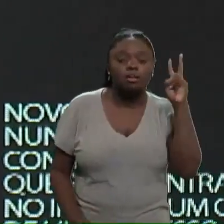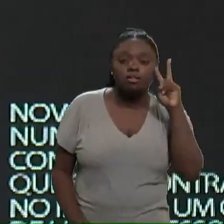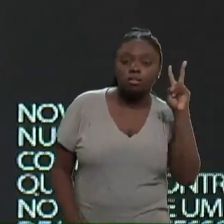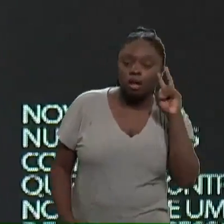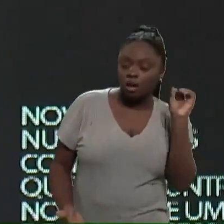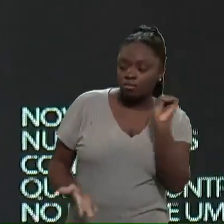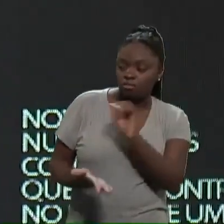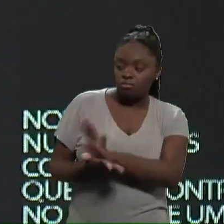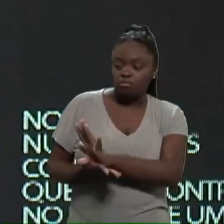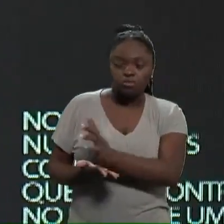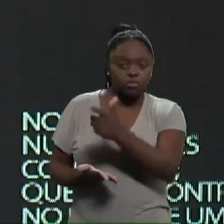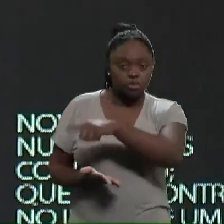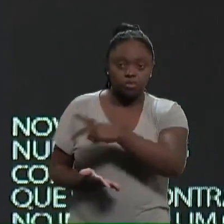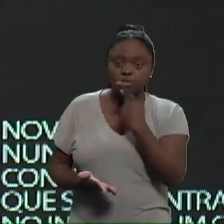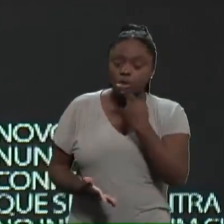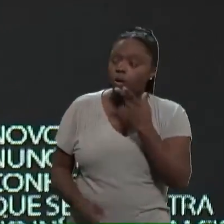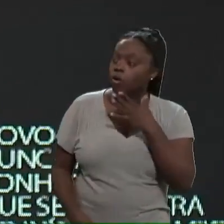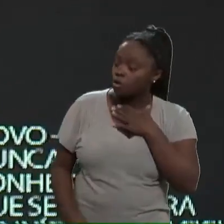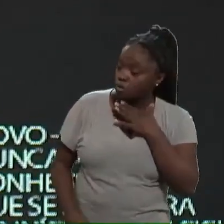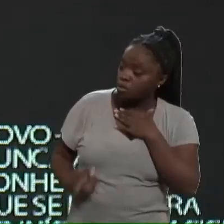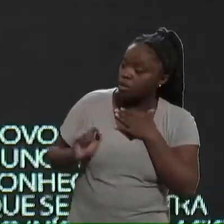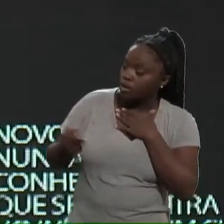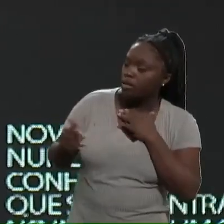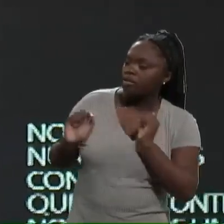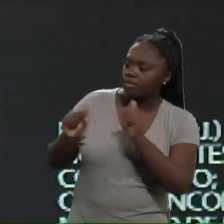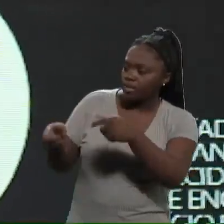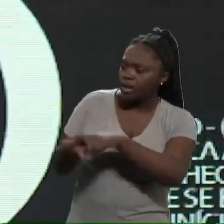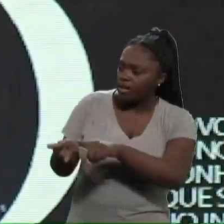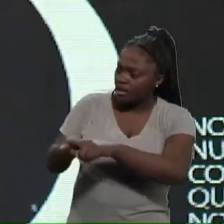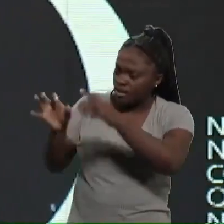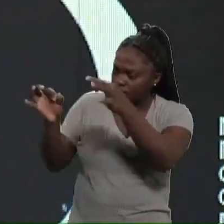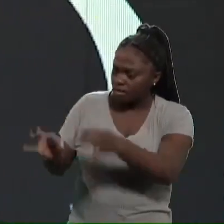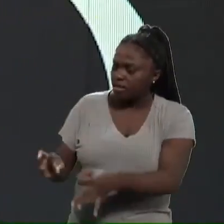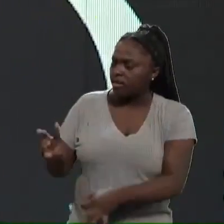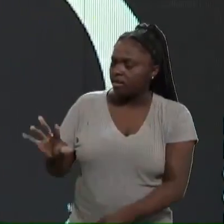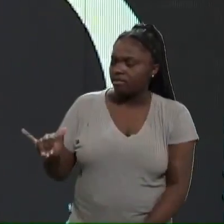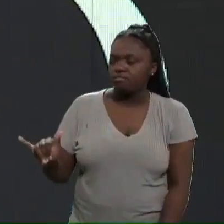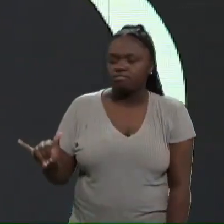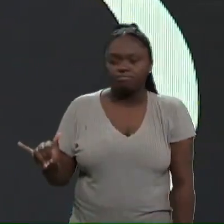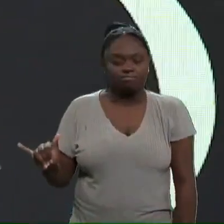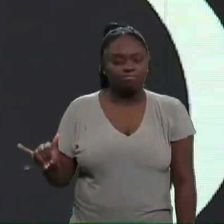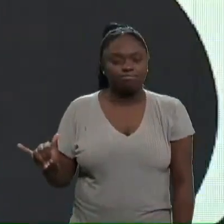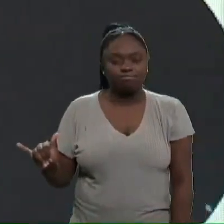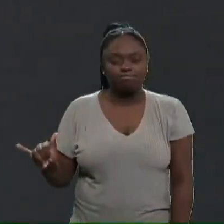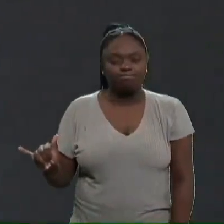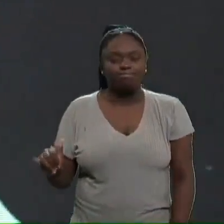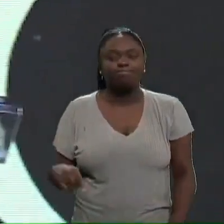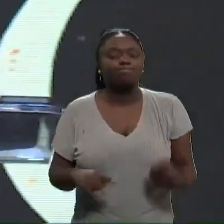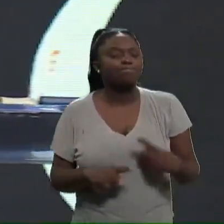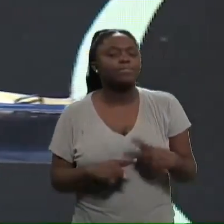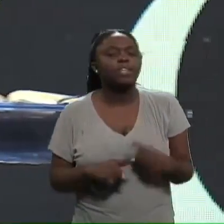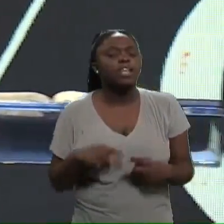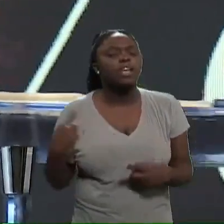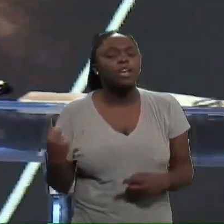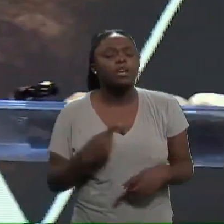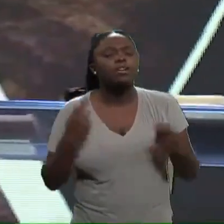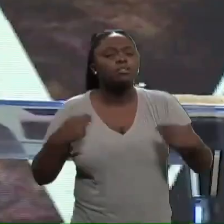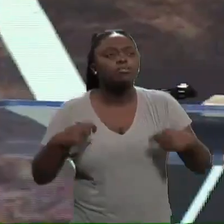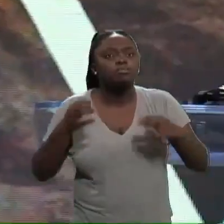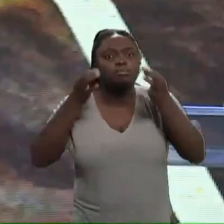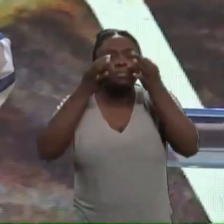outros e dizer: comigo foi assim, faz assim que vai dar certo. Sabe por que a gente tem que estar com os